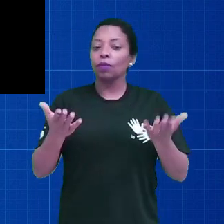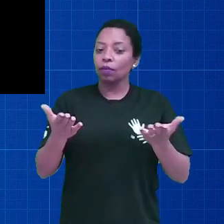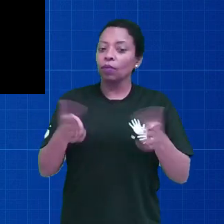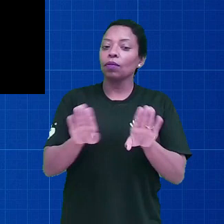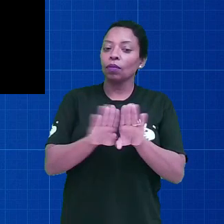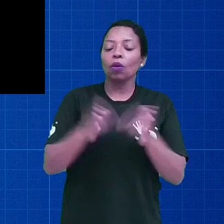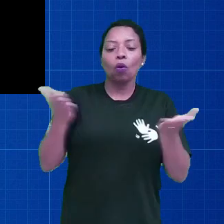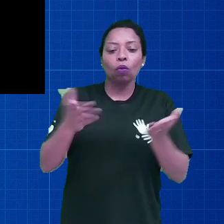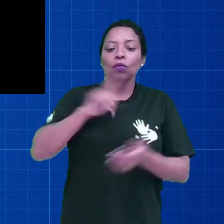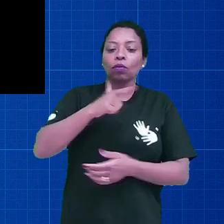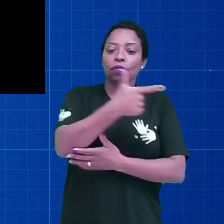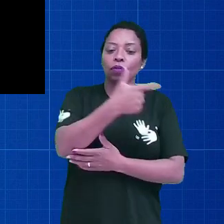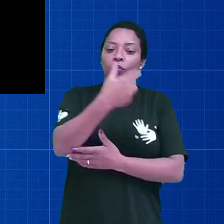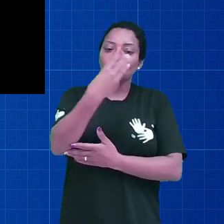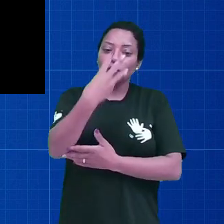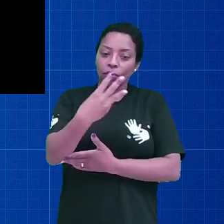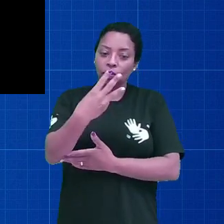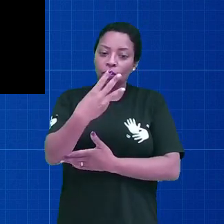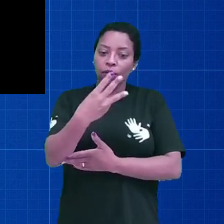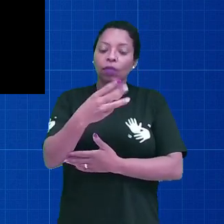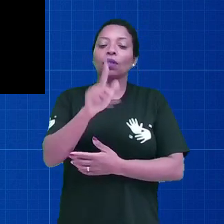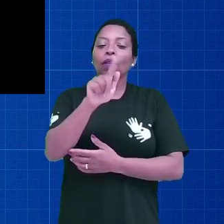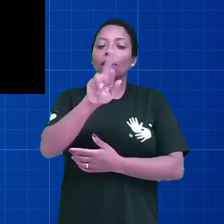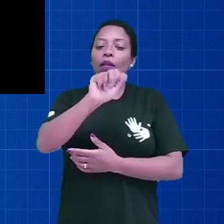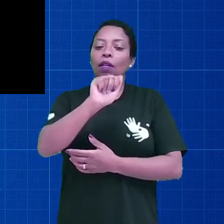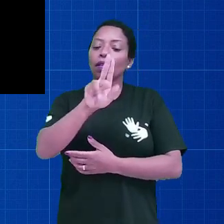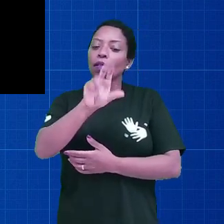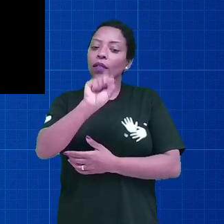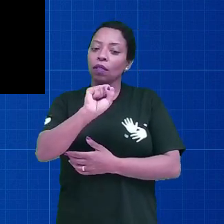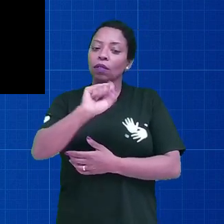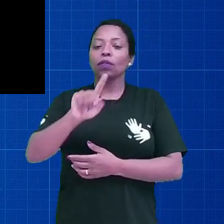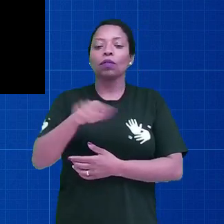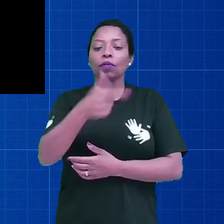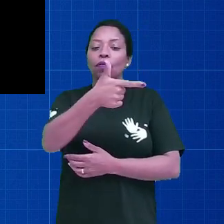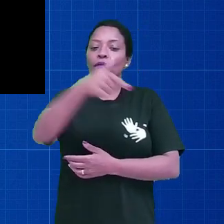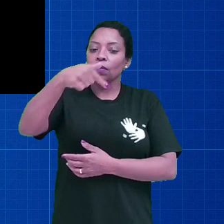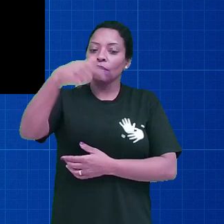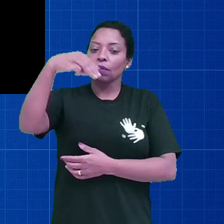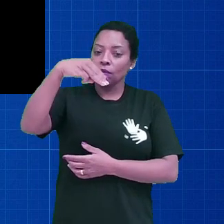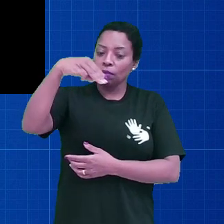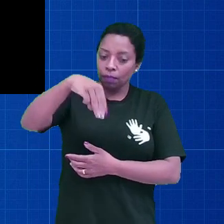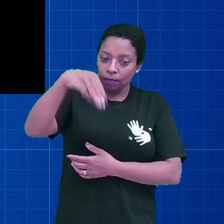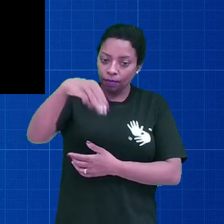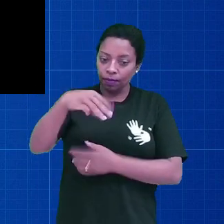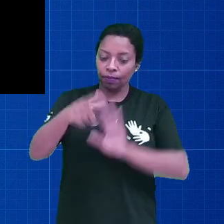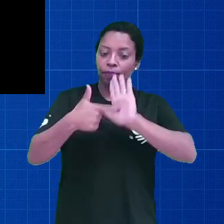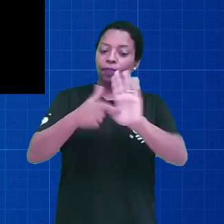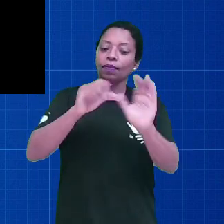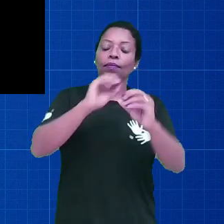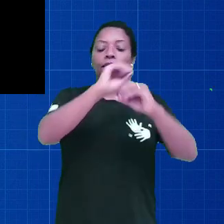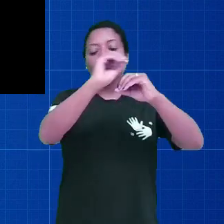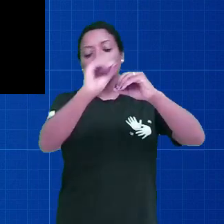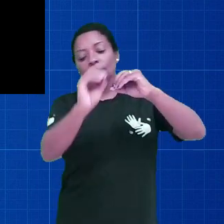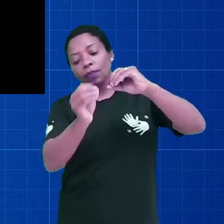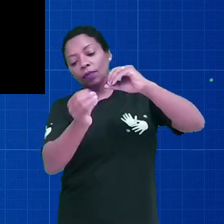de 23 graus e 27 minutos. E essa inclinação de 23 graus e 27 minutos, ela muda